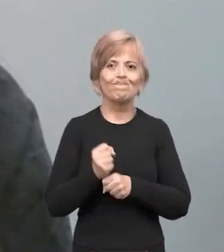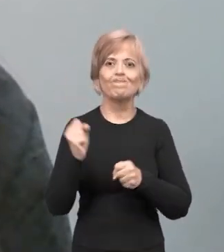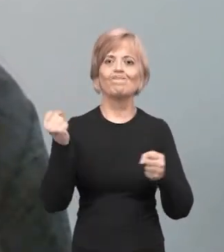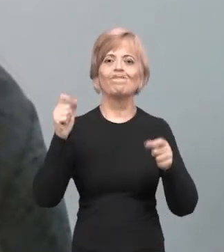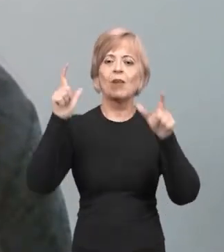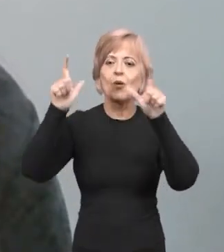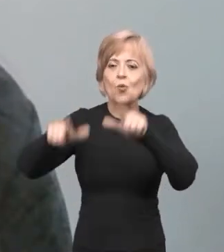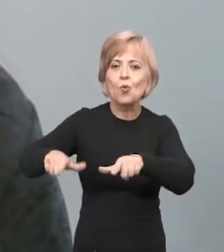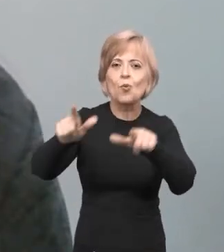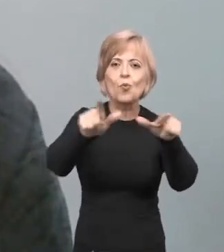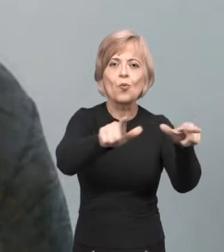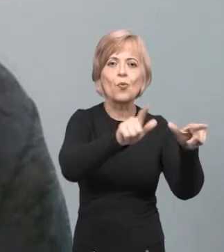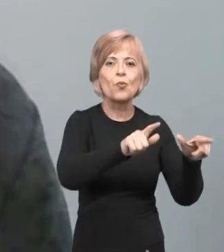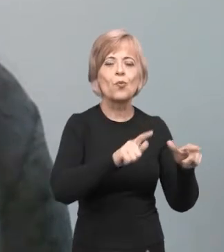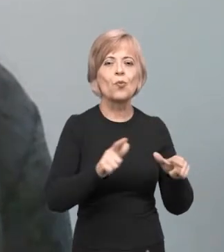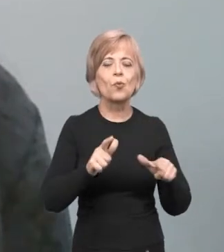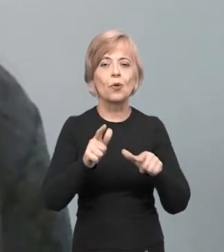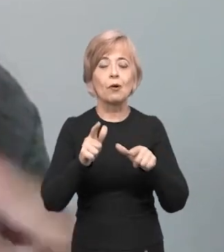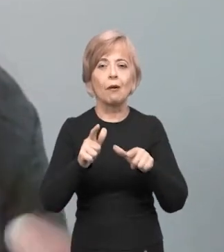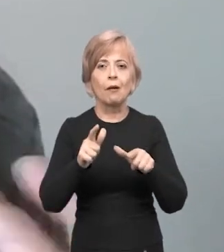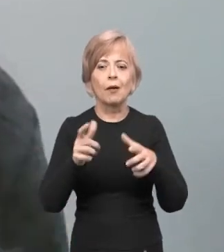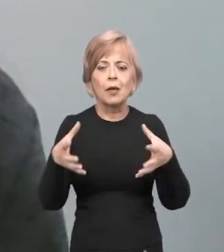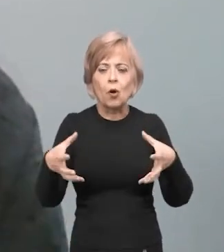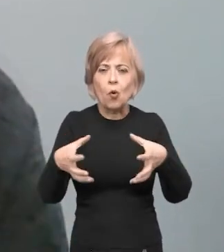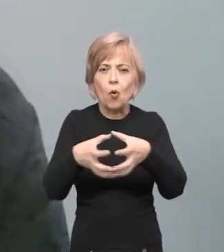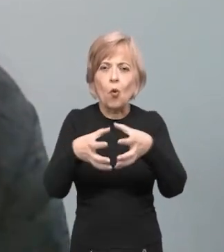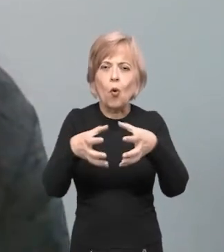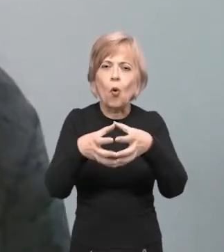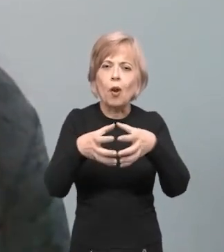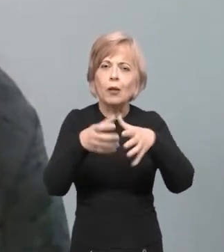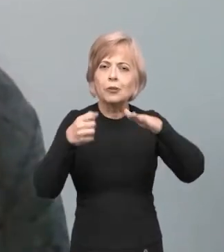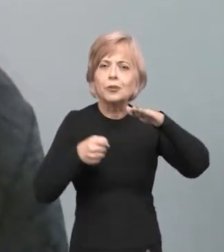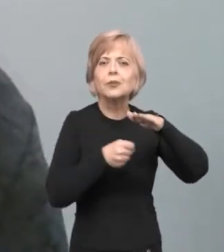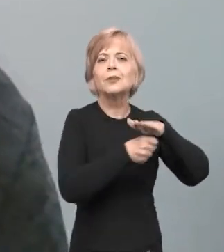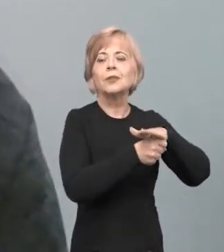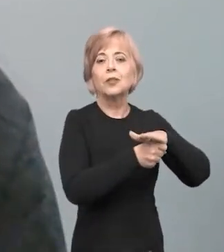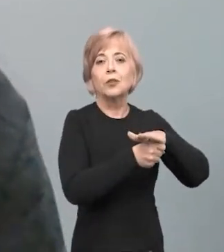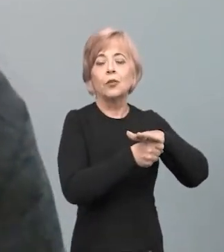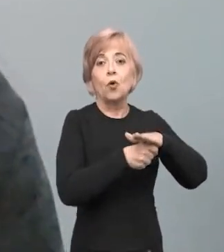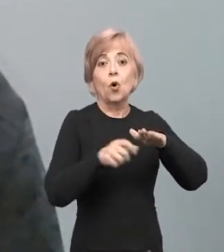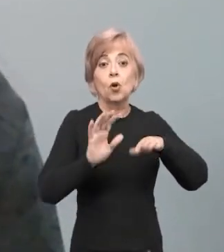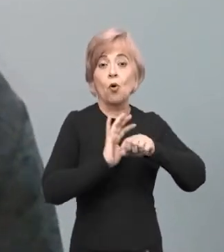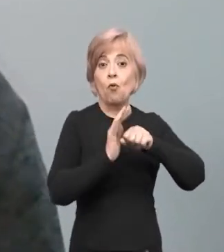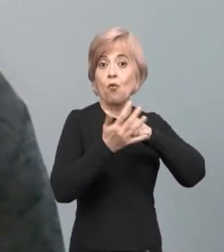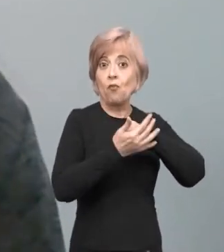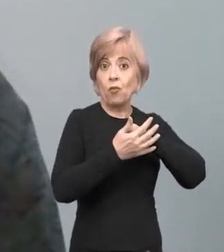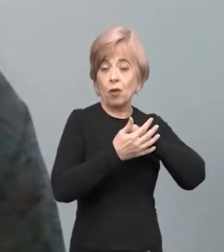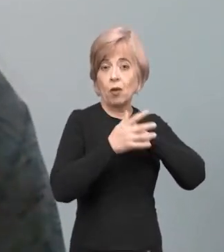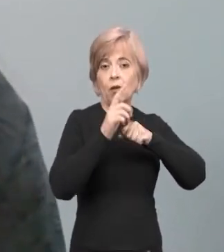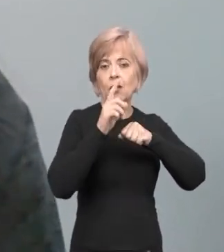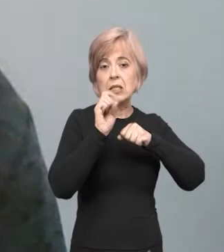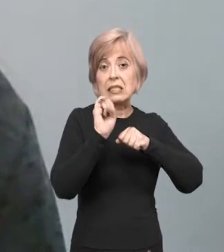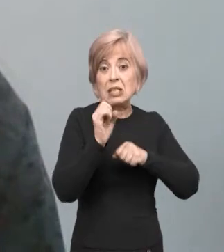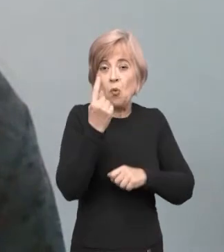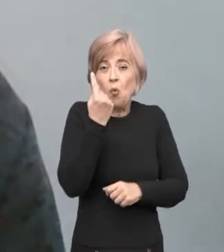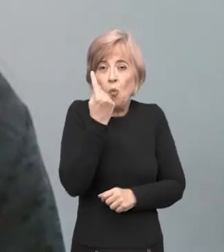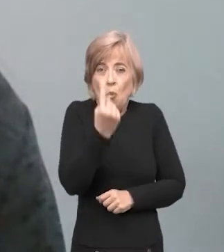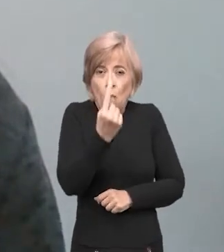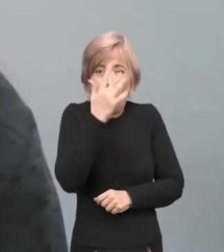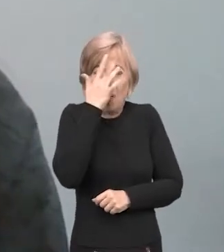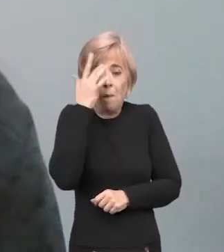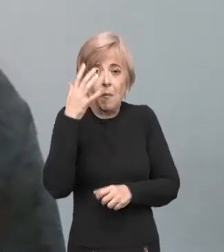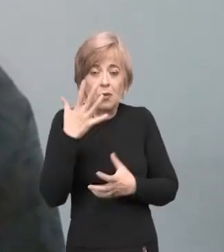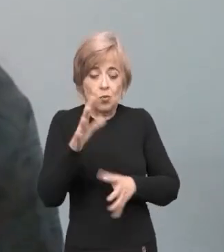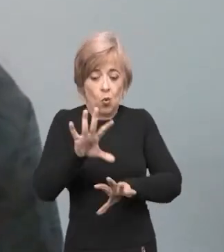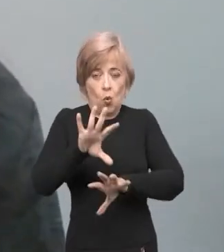locais de residência coletiva, onde a propagação do vírus, se uma